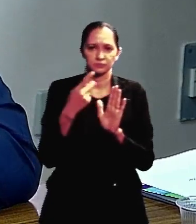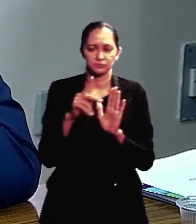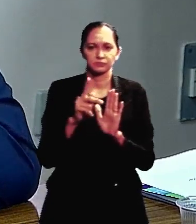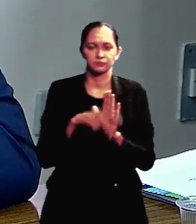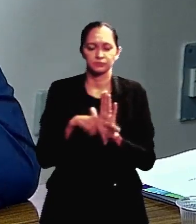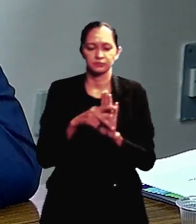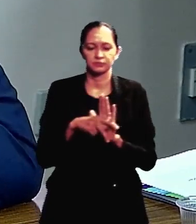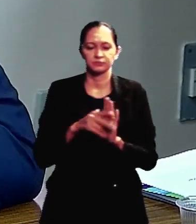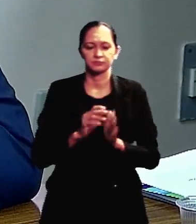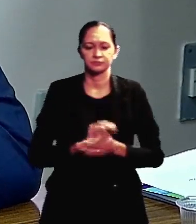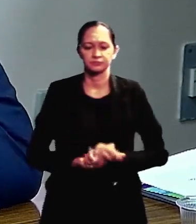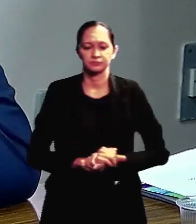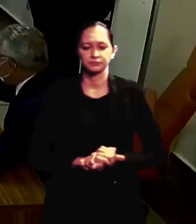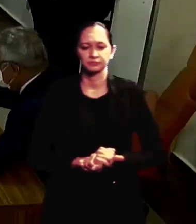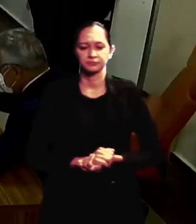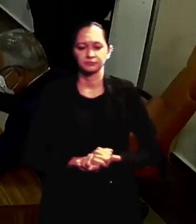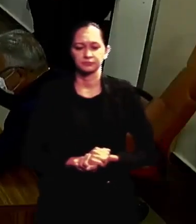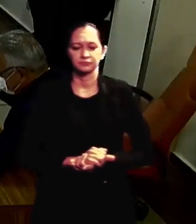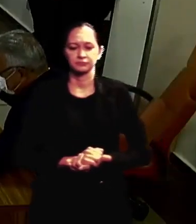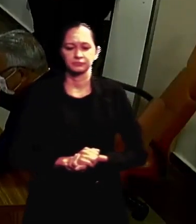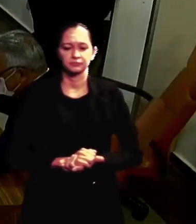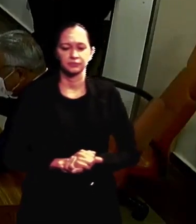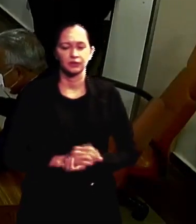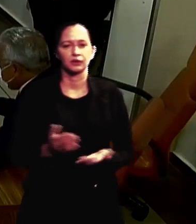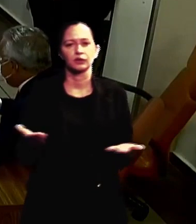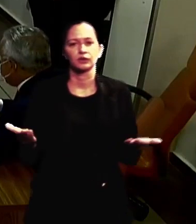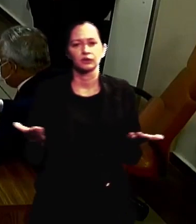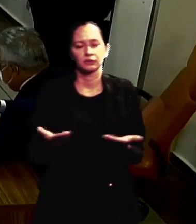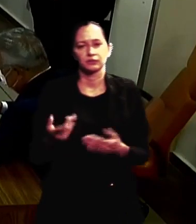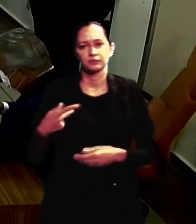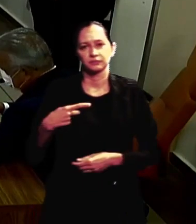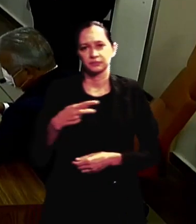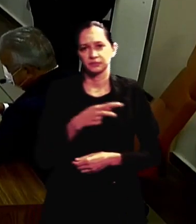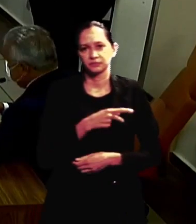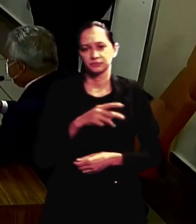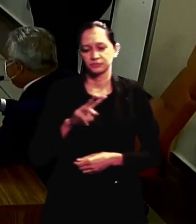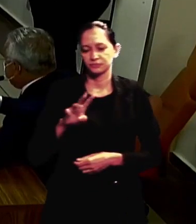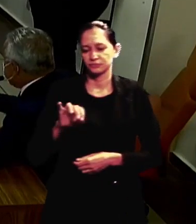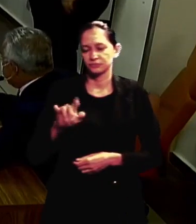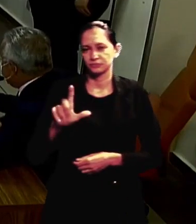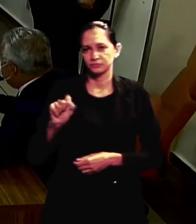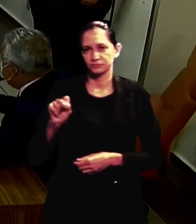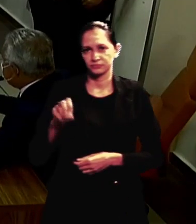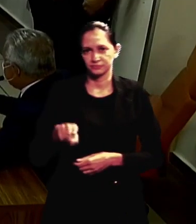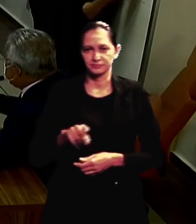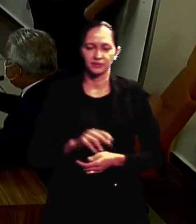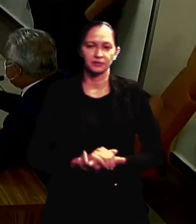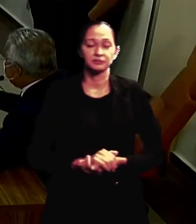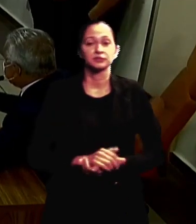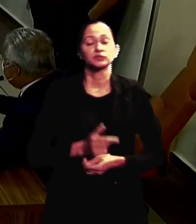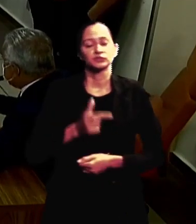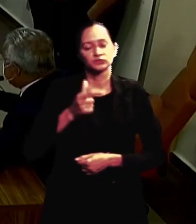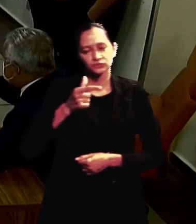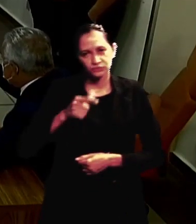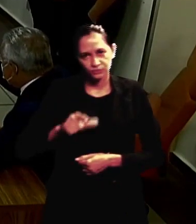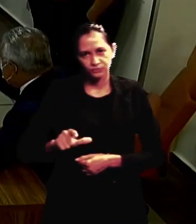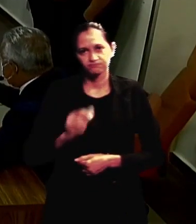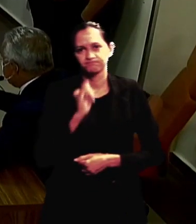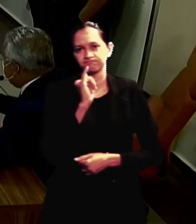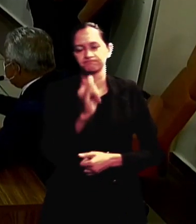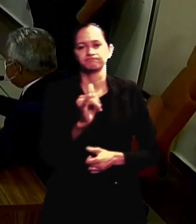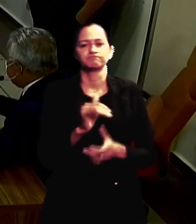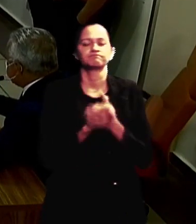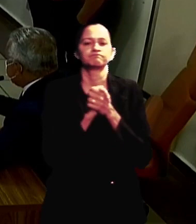Excelência. Obrigado, vereador Bruno. Vereador Pastor Wilson. Presidente, mais uma vez quero te parabenizar sobre